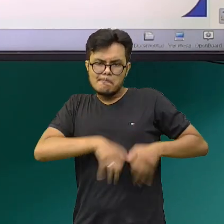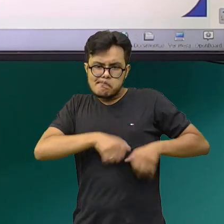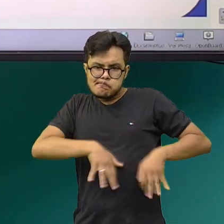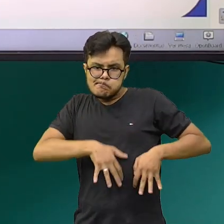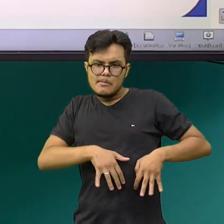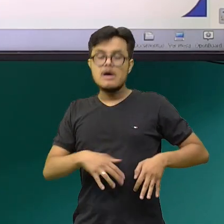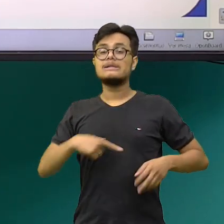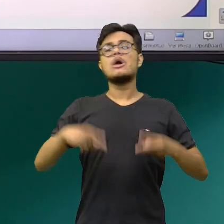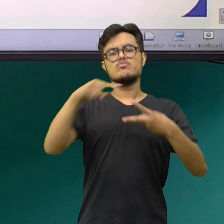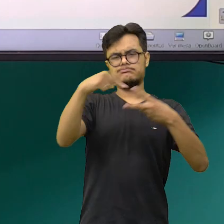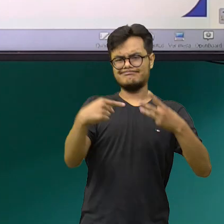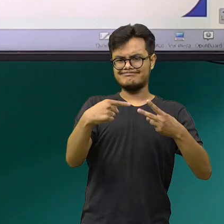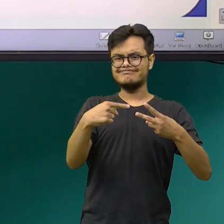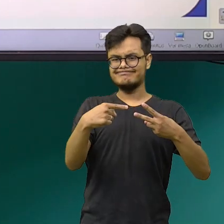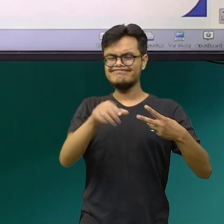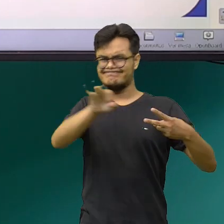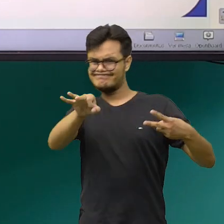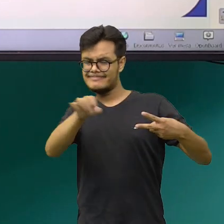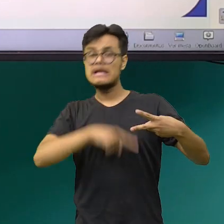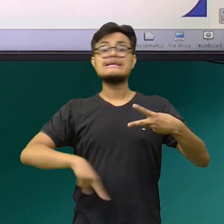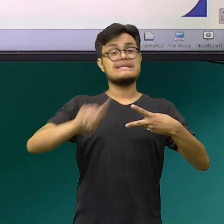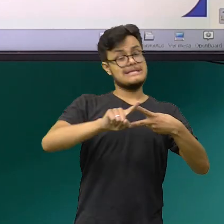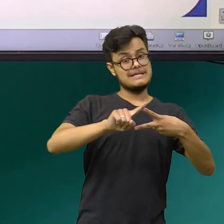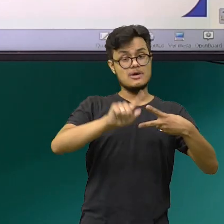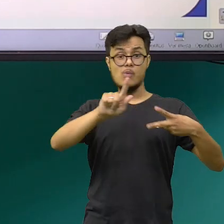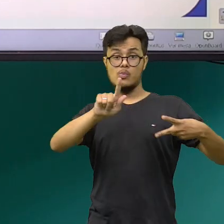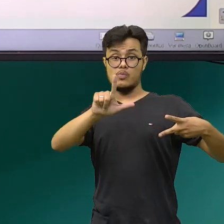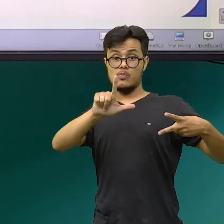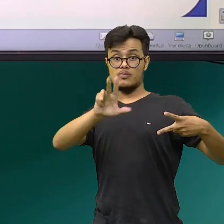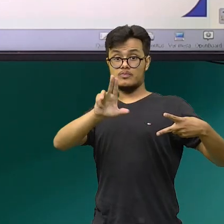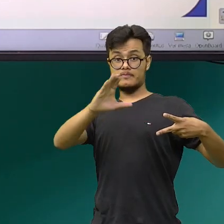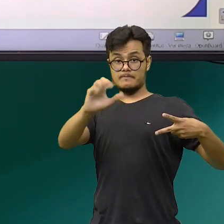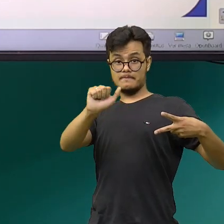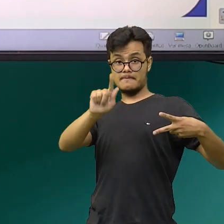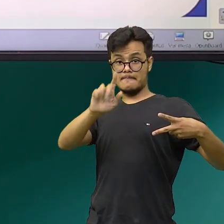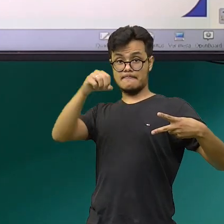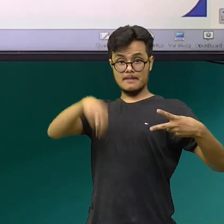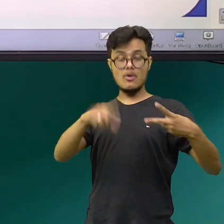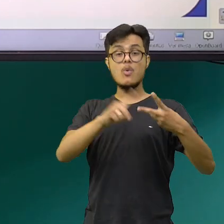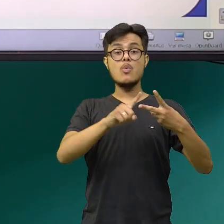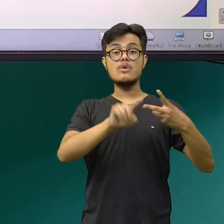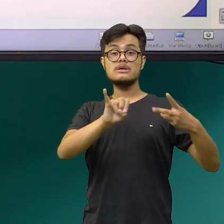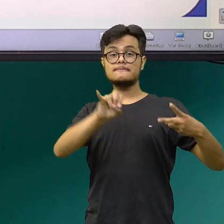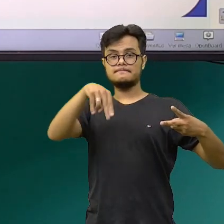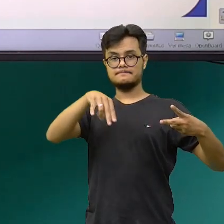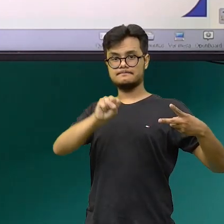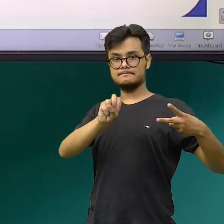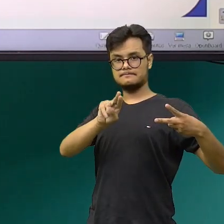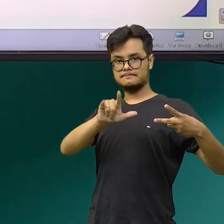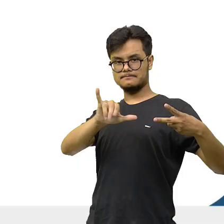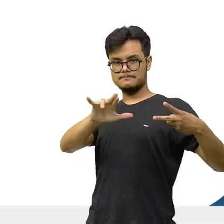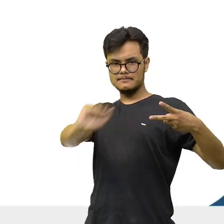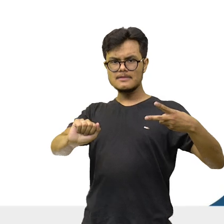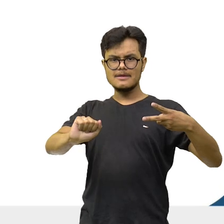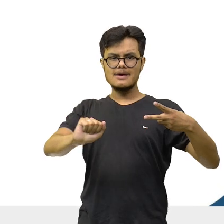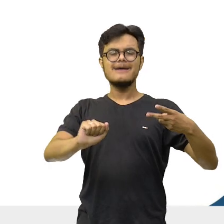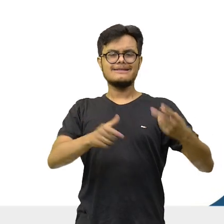pancreática que vai aí ser responsável pelo controle da tua glicemia